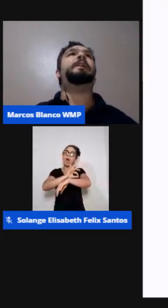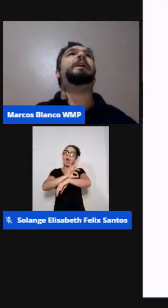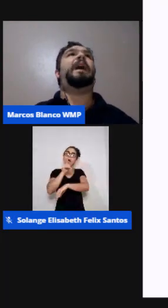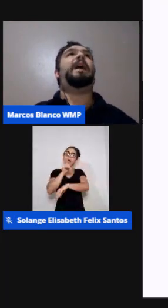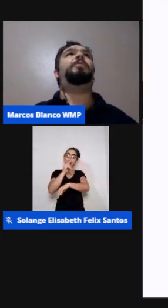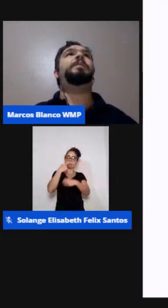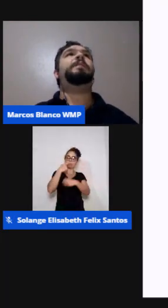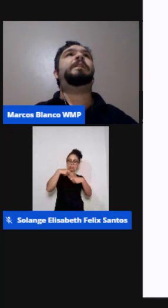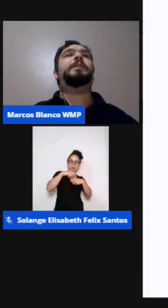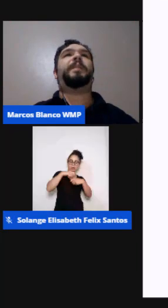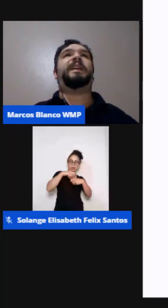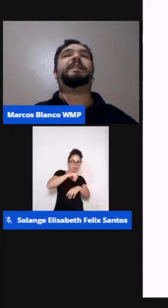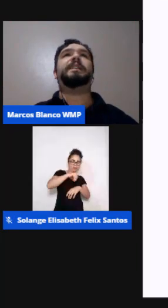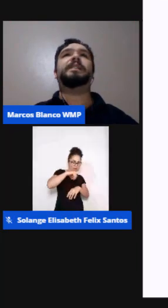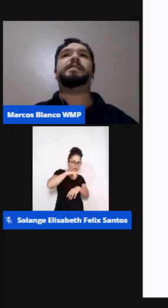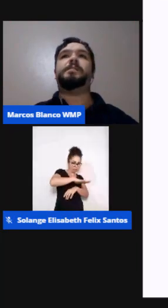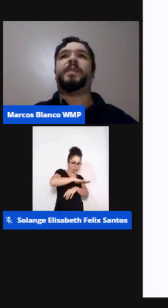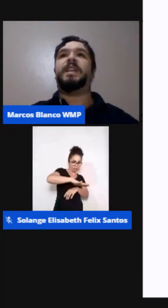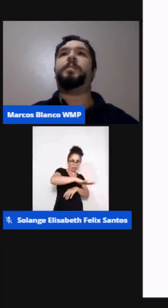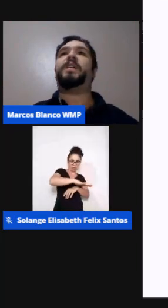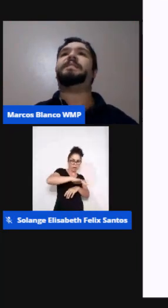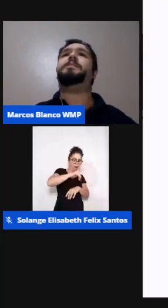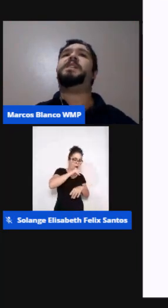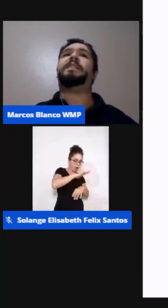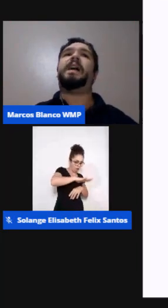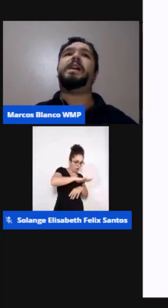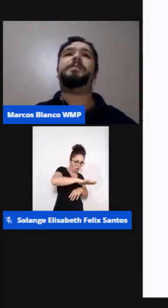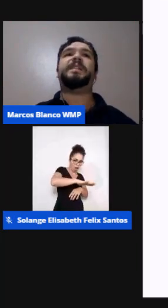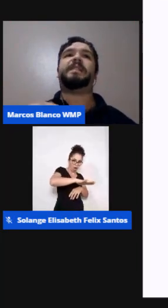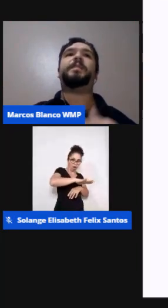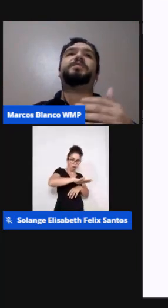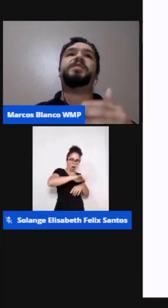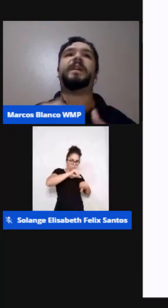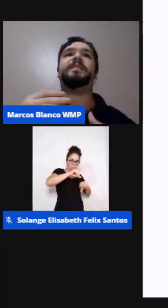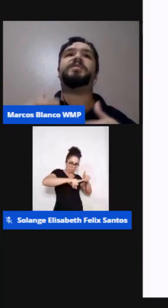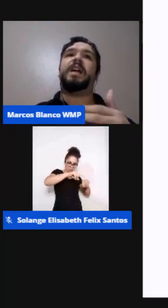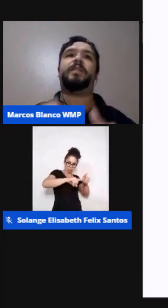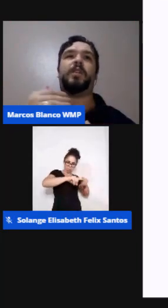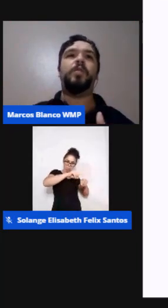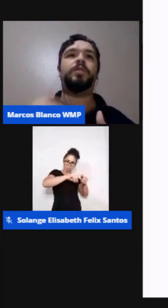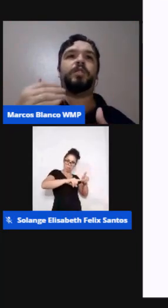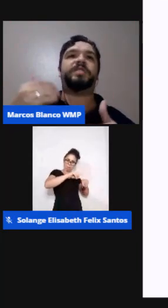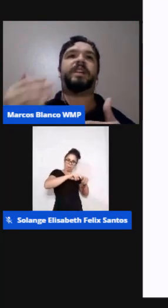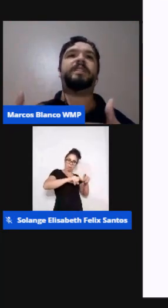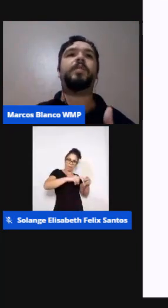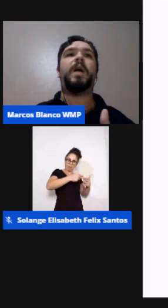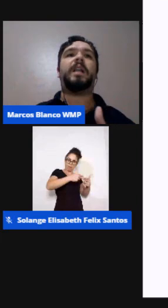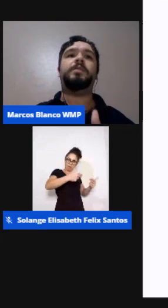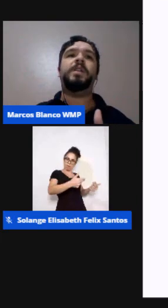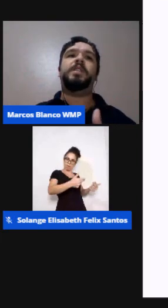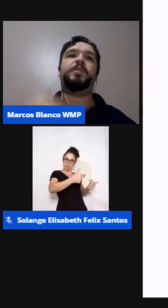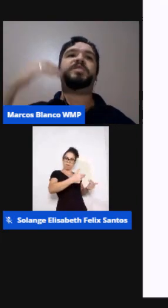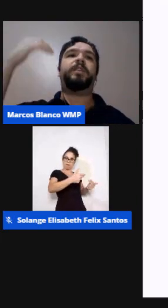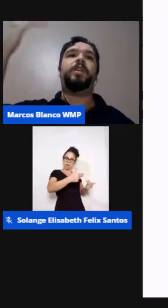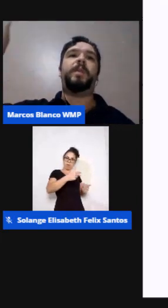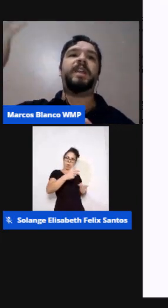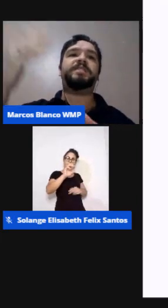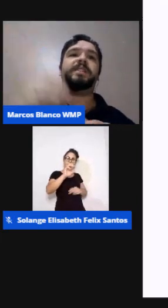ali naquela água para que ele possa se alimentar e passar para suas fases de larva 1, 2, 3 e